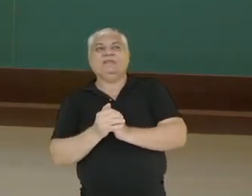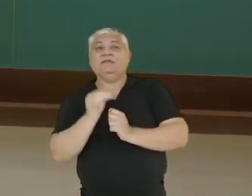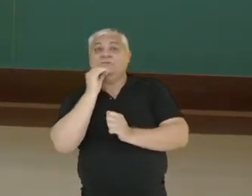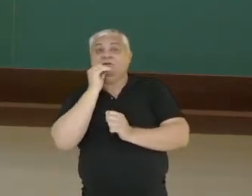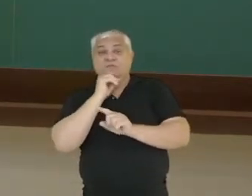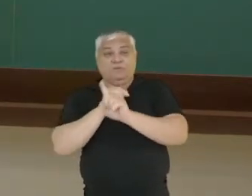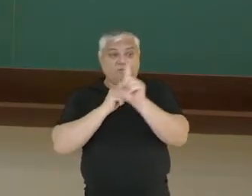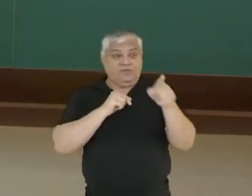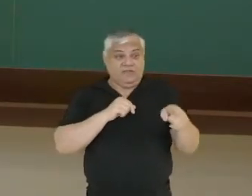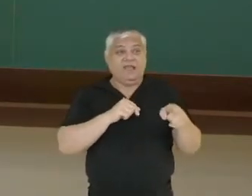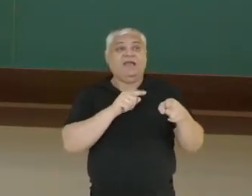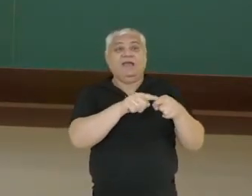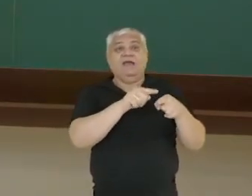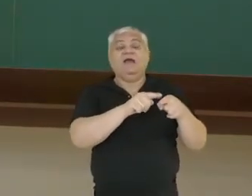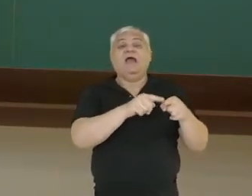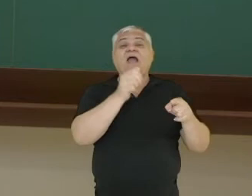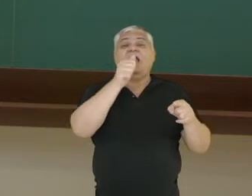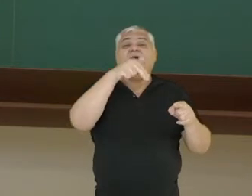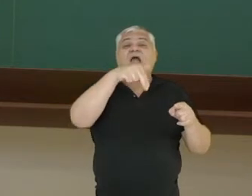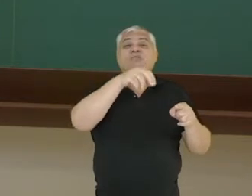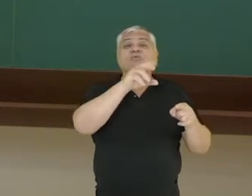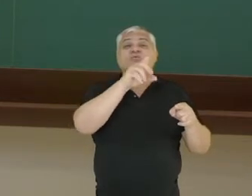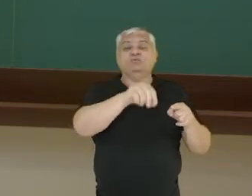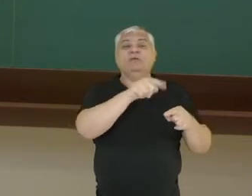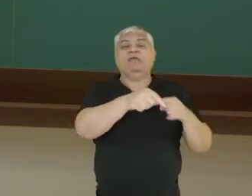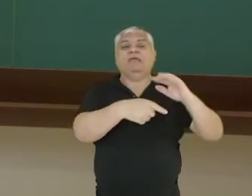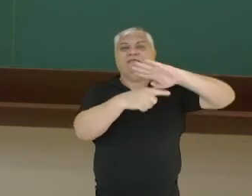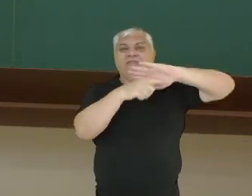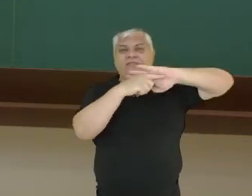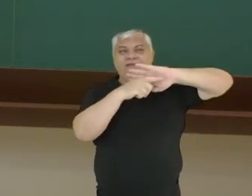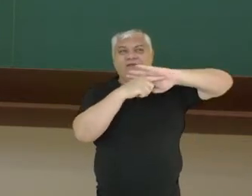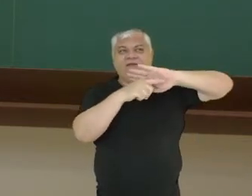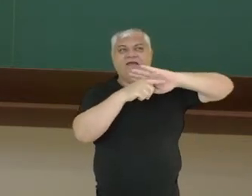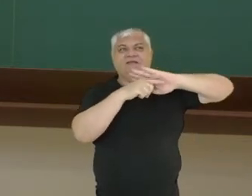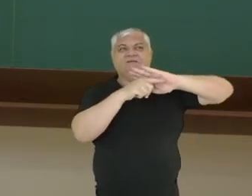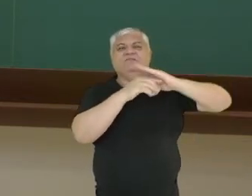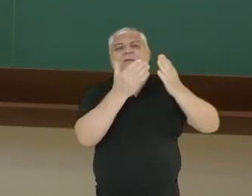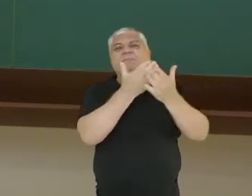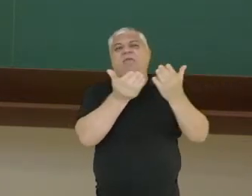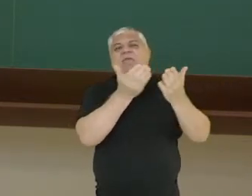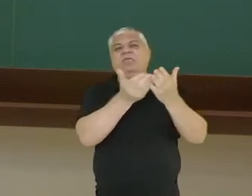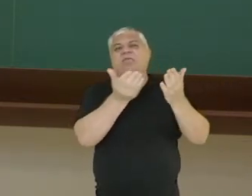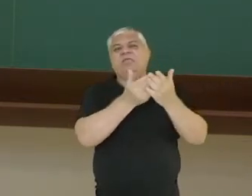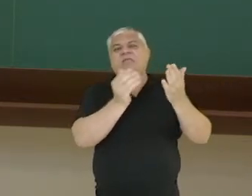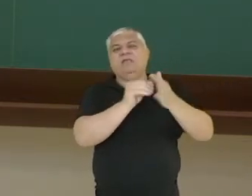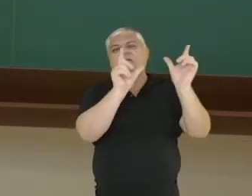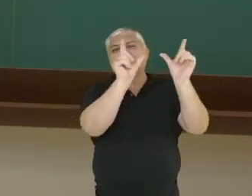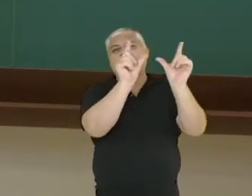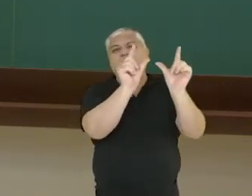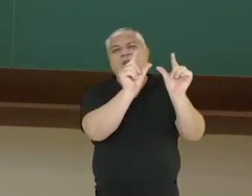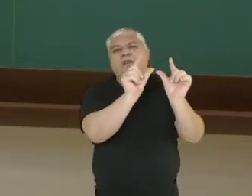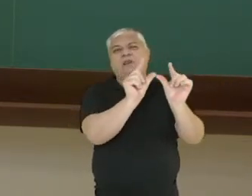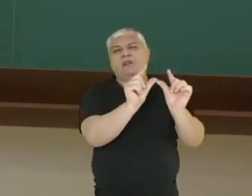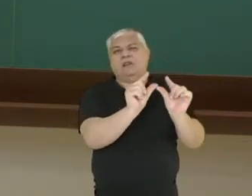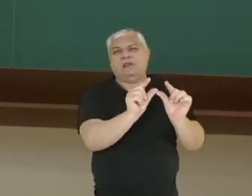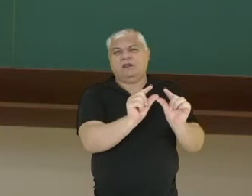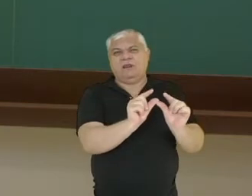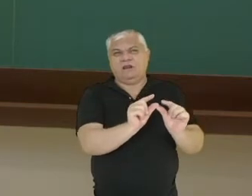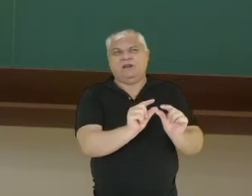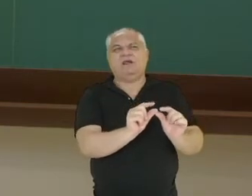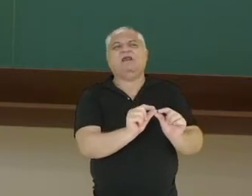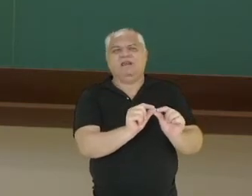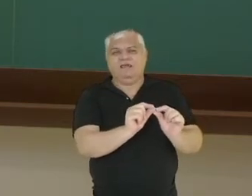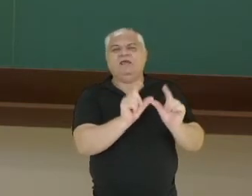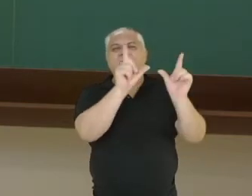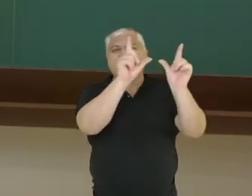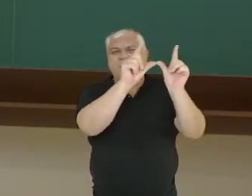na parte negativa, que é o ânodo, a nossa plaquinha de zinco, ela vai perder os elétrons, vai sofrer oxidação e a